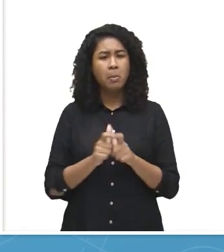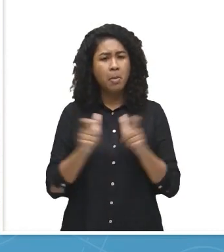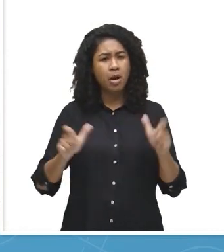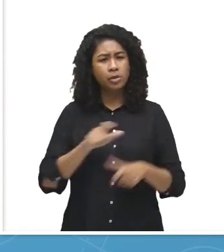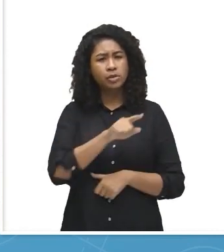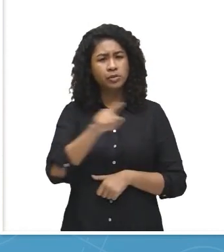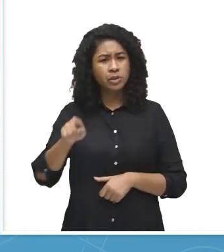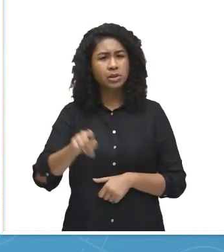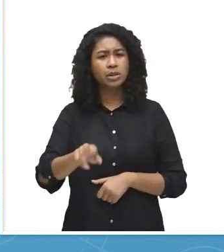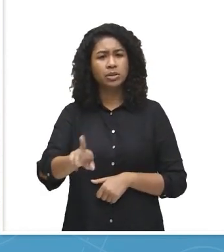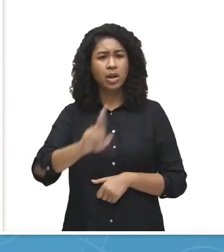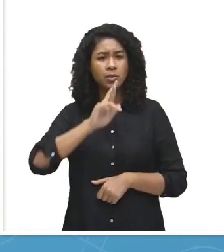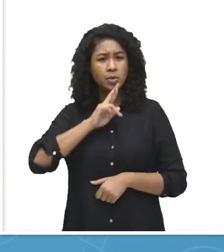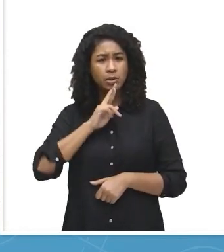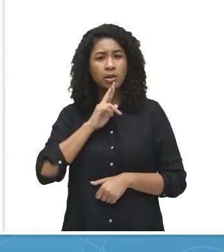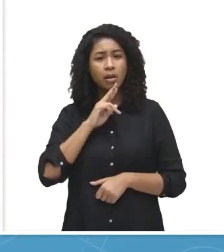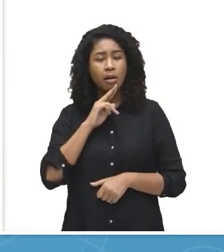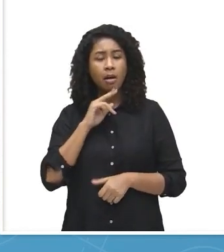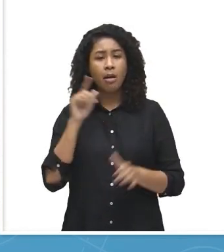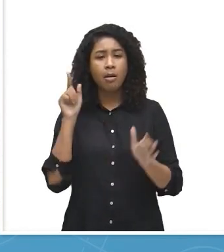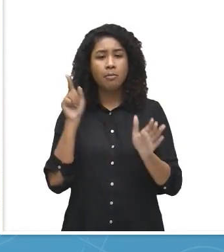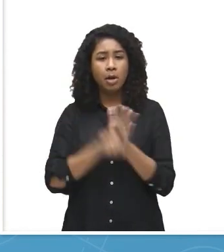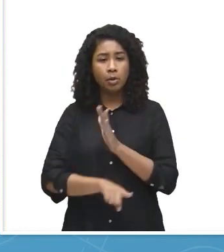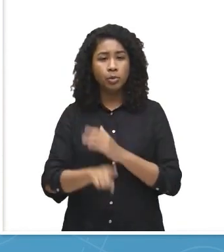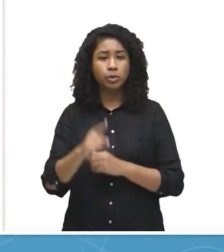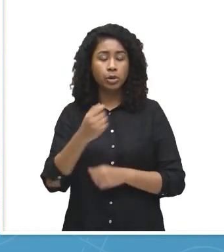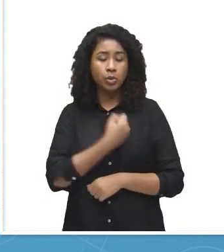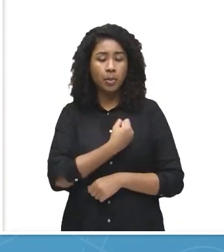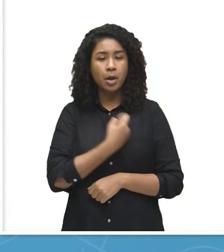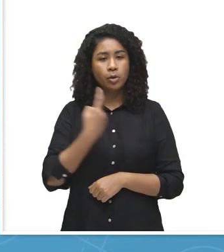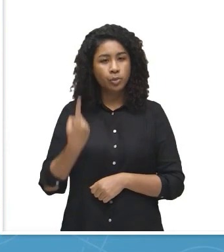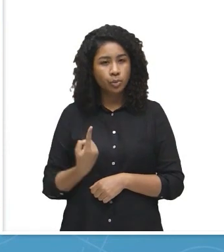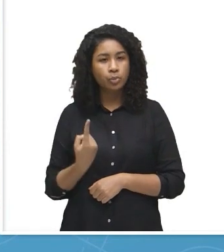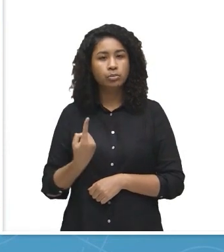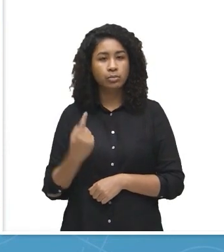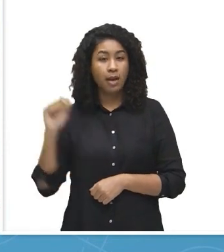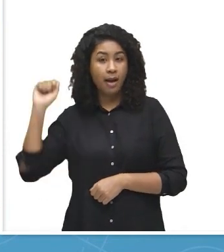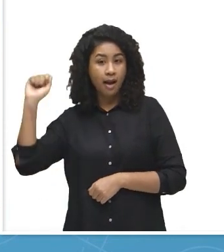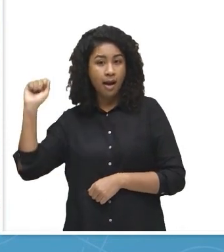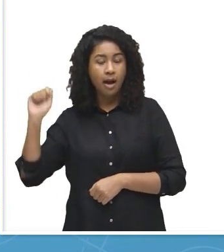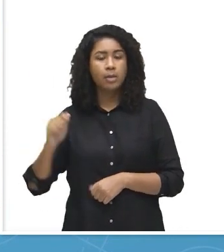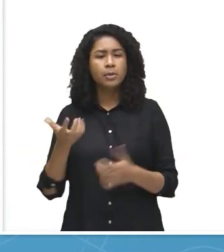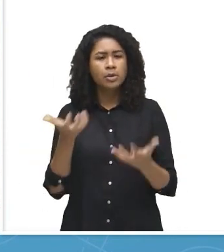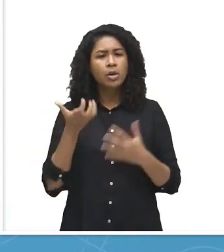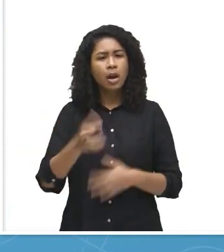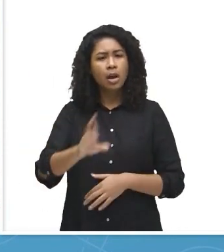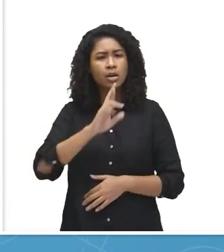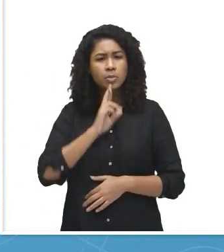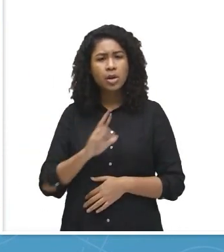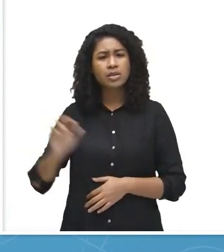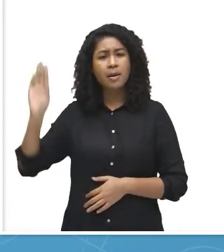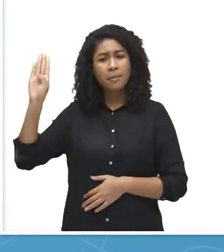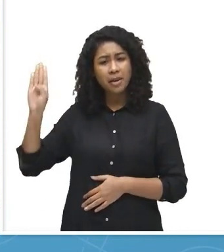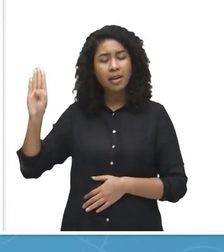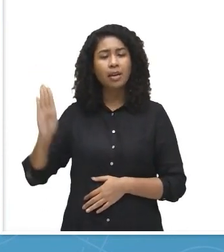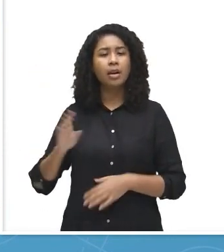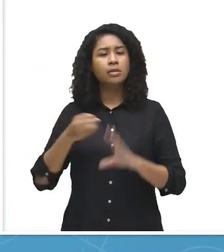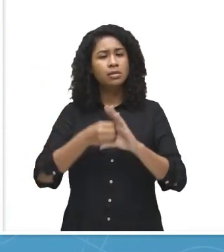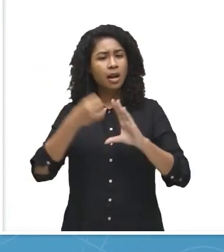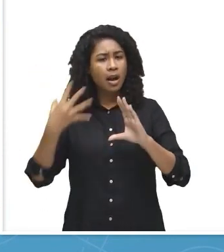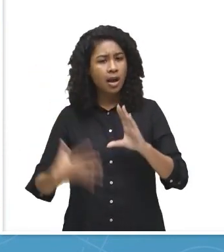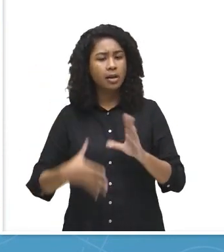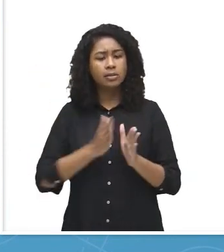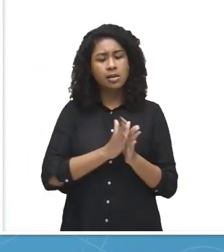aqui corresponde à primeira questão, a letra A. Eu quero aqui que vocês respondam também a letra B, a questão das características da fase da guerra.